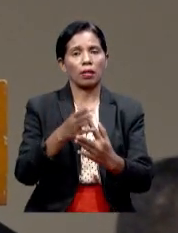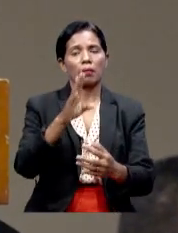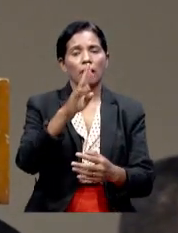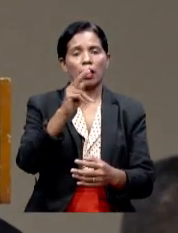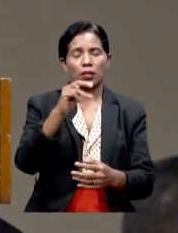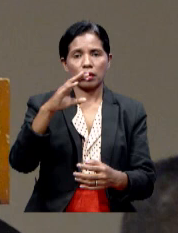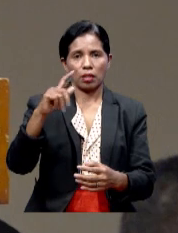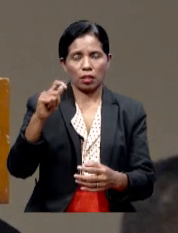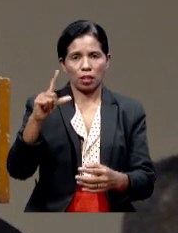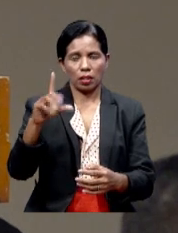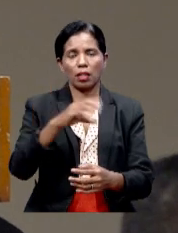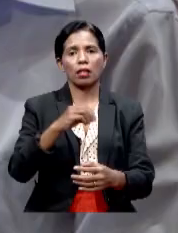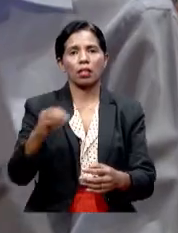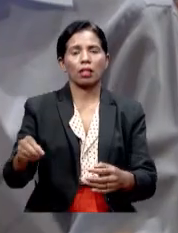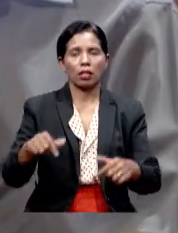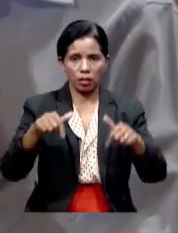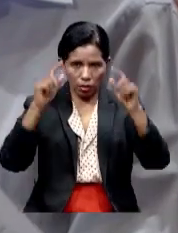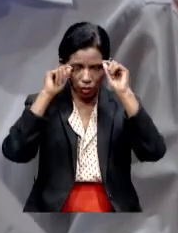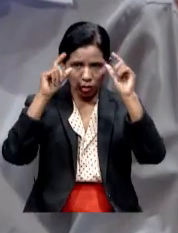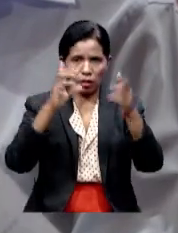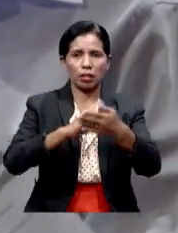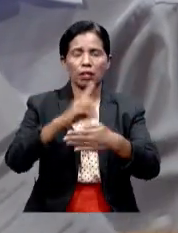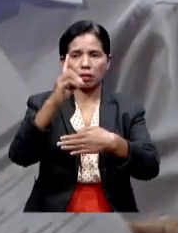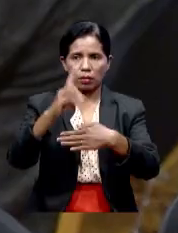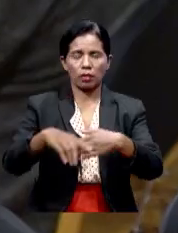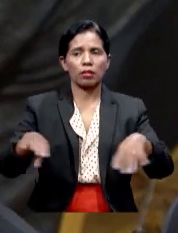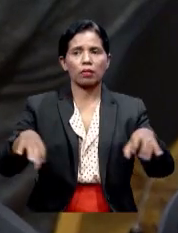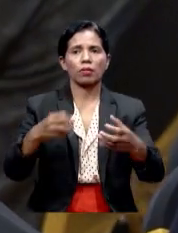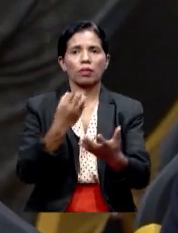Finance Corporation é o tema Desenvolvimento